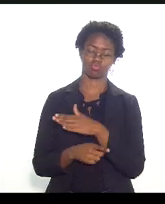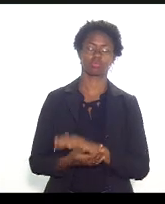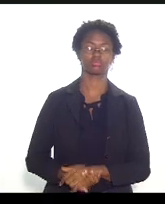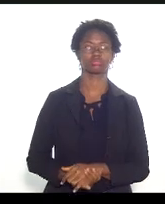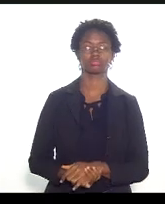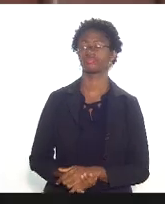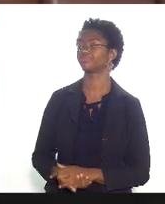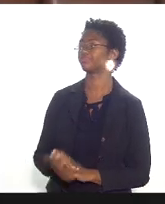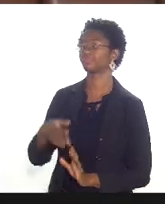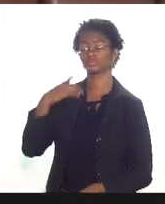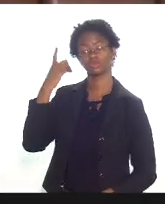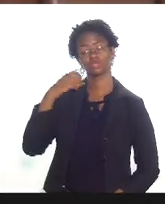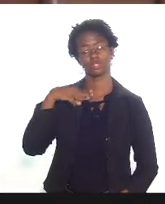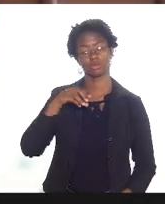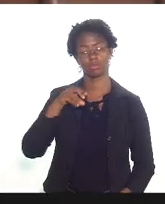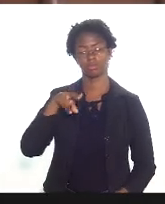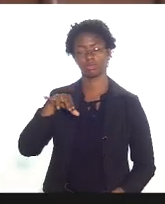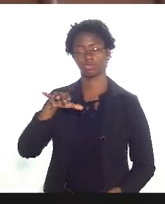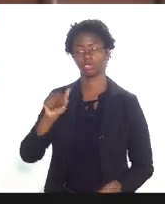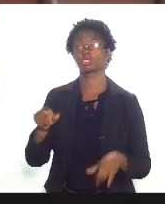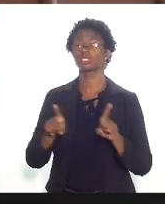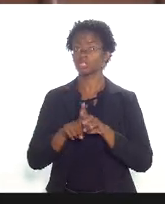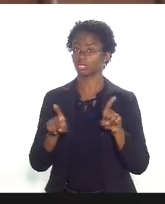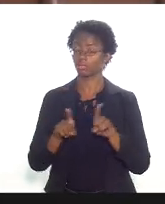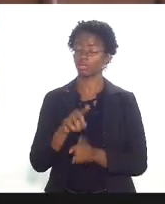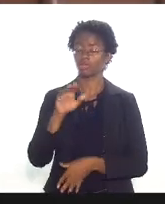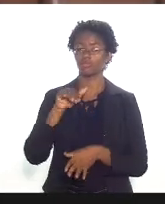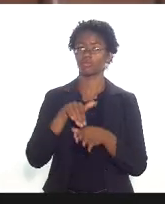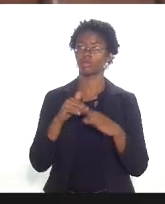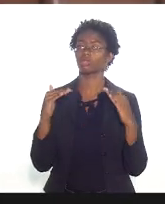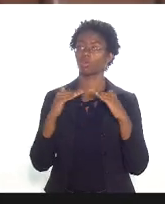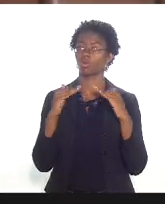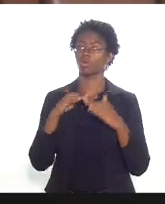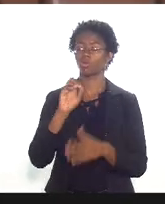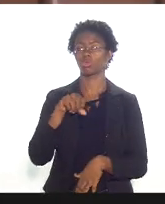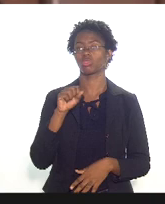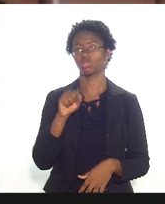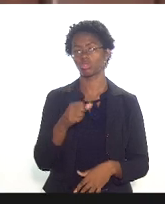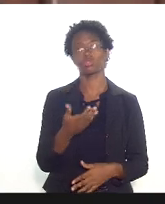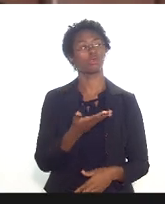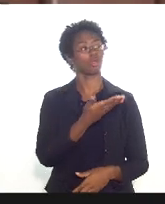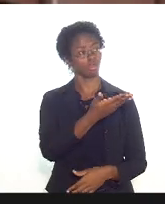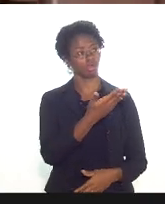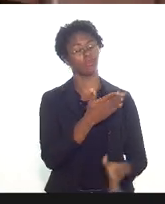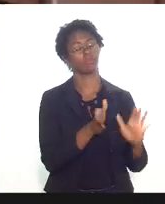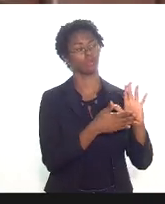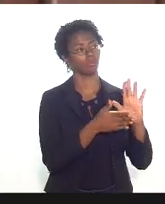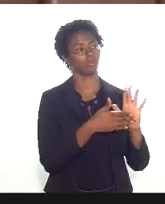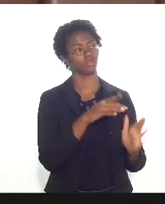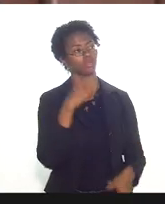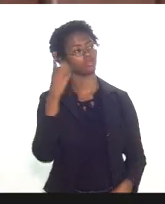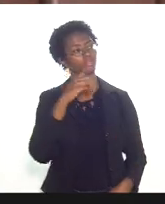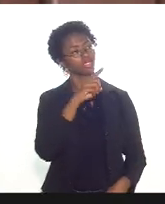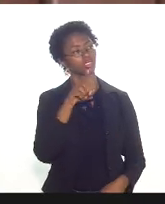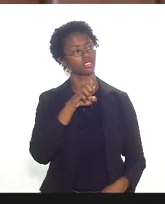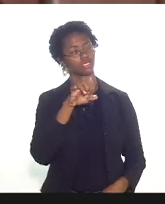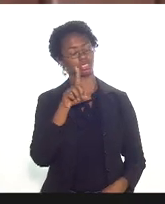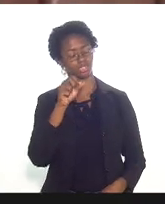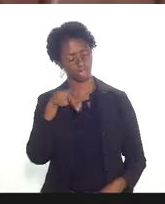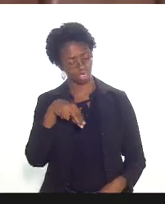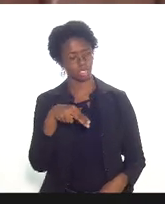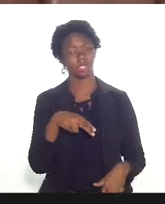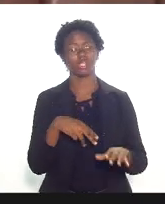Deputada Mônica Francisco vota favorável ao bloco e favorável à proposição da deputada Zeidan. Acho que grande parte